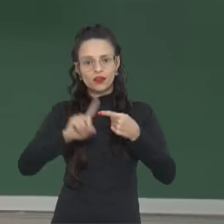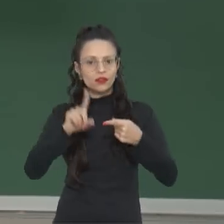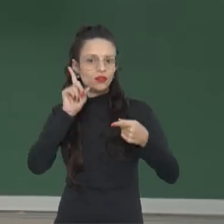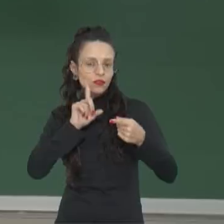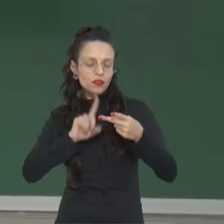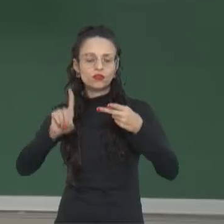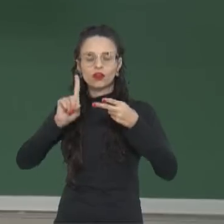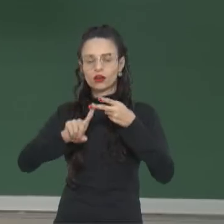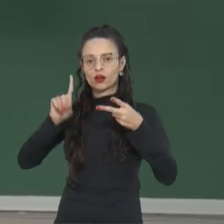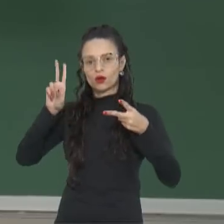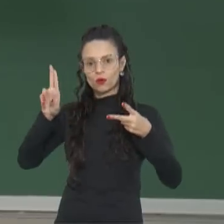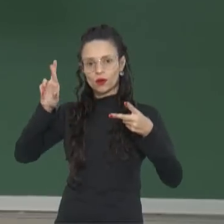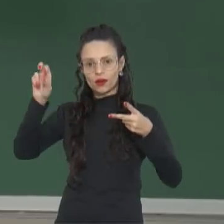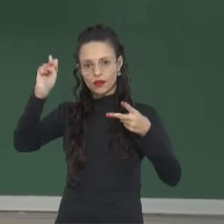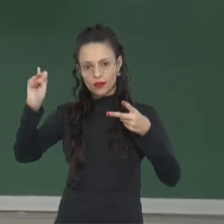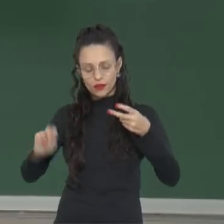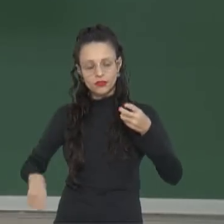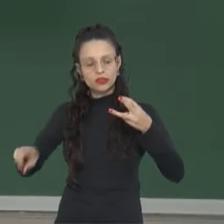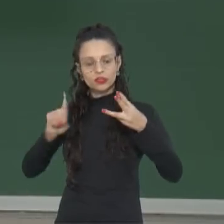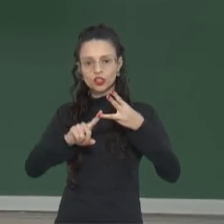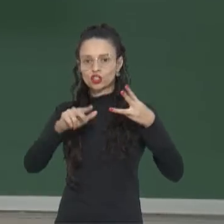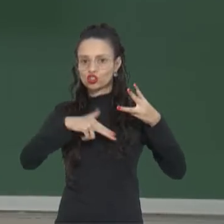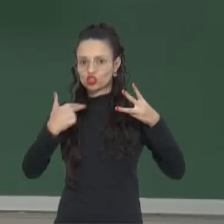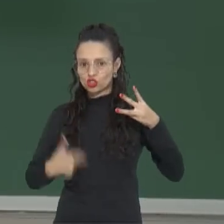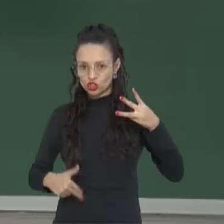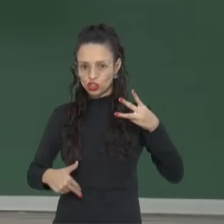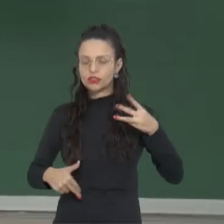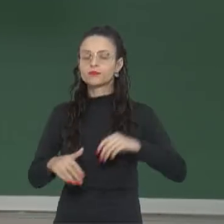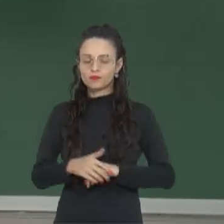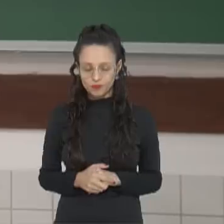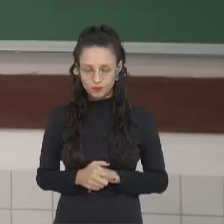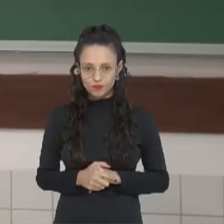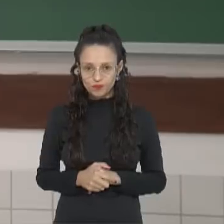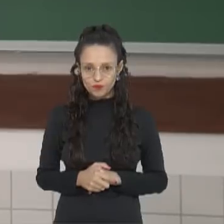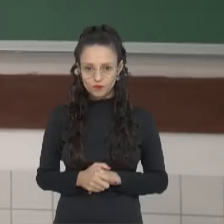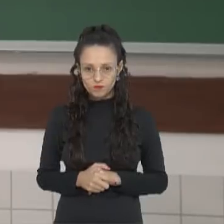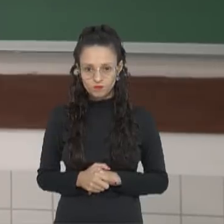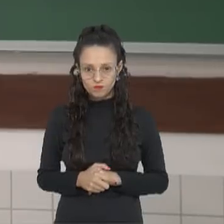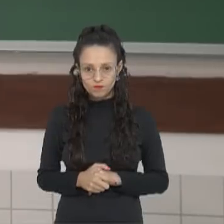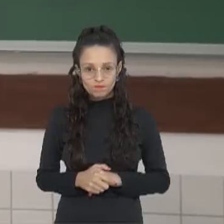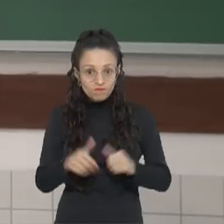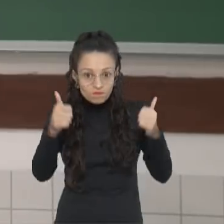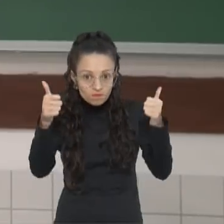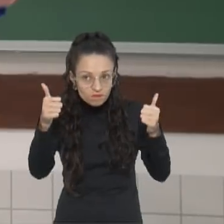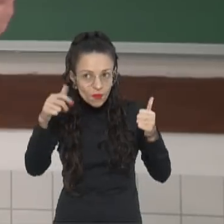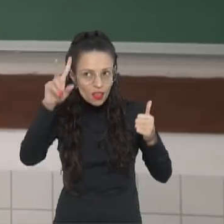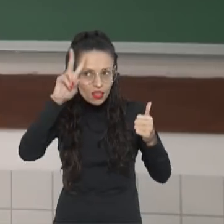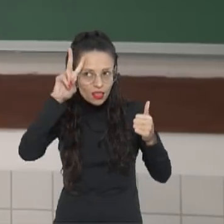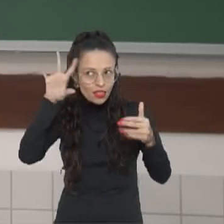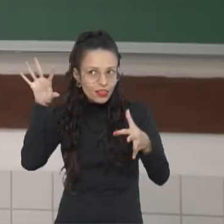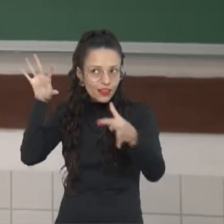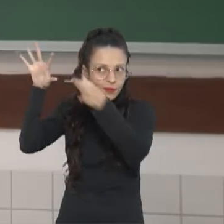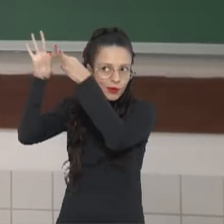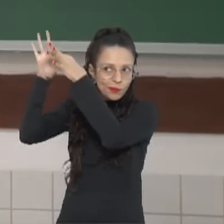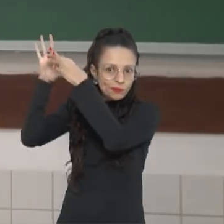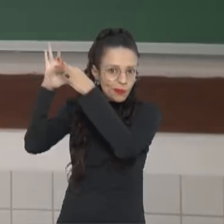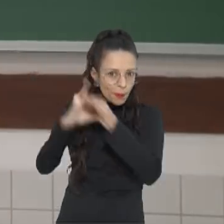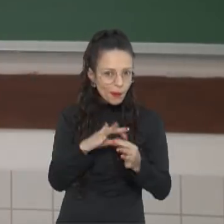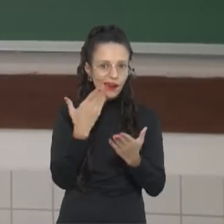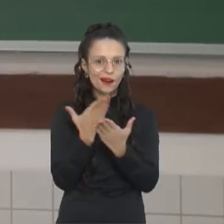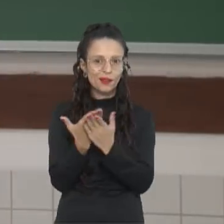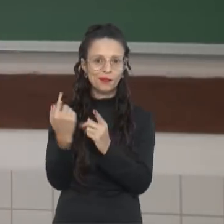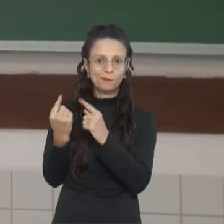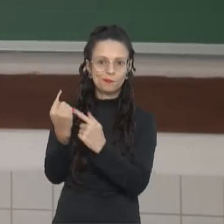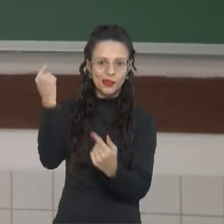União Soviética e China nesses dois confrontos. Tá situado, lembrou do que nós tivemos nas